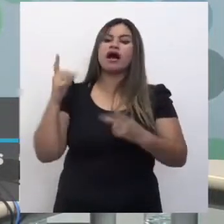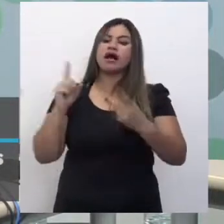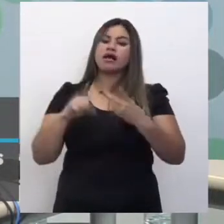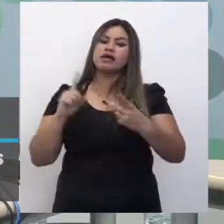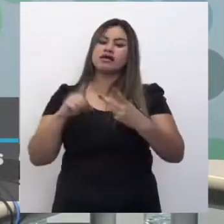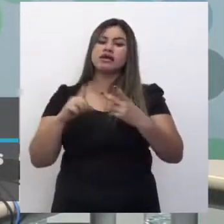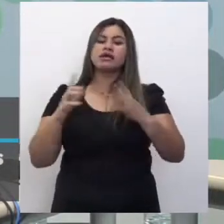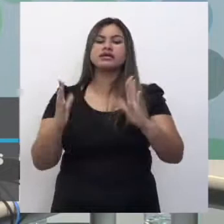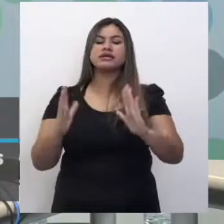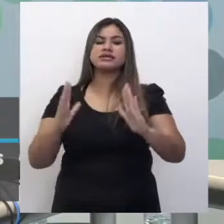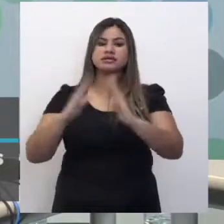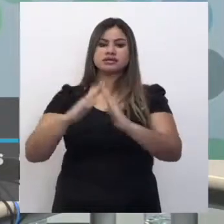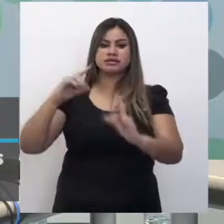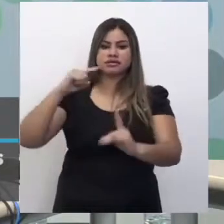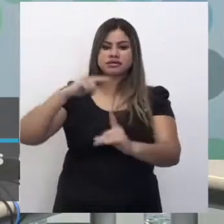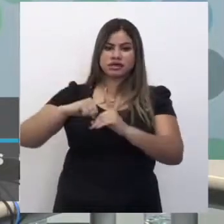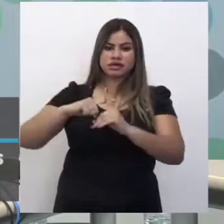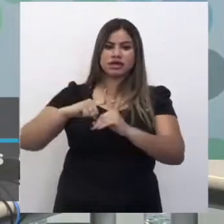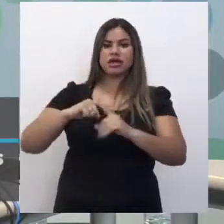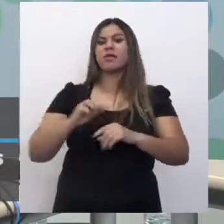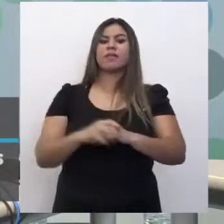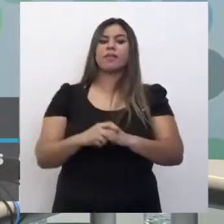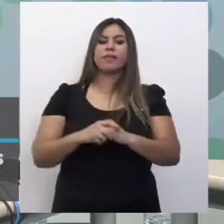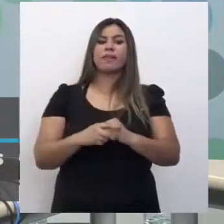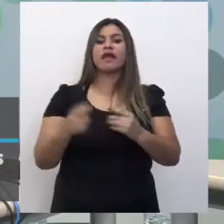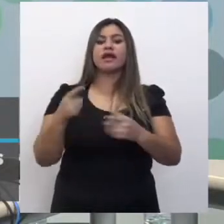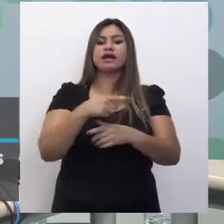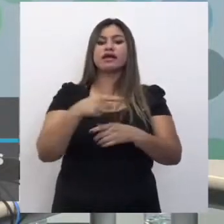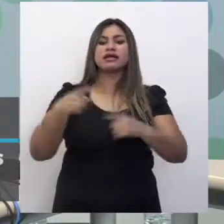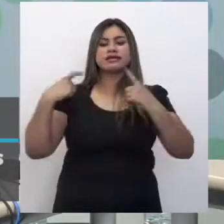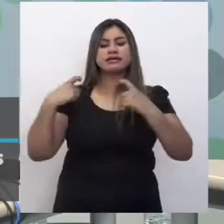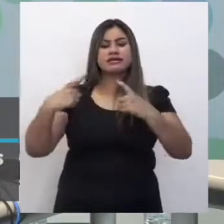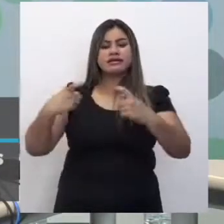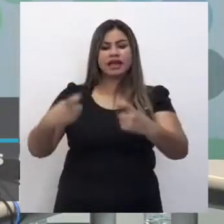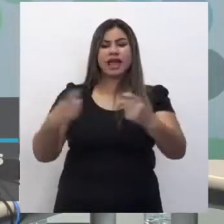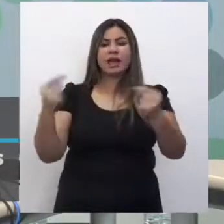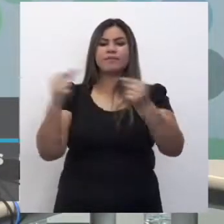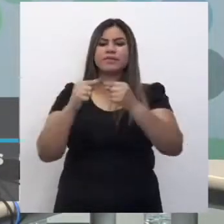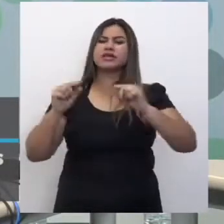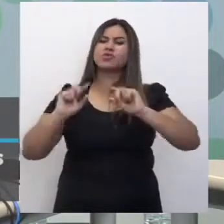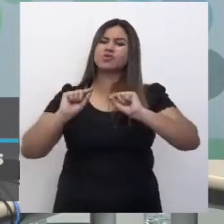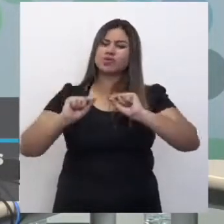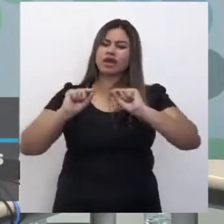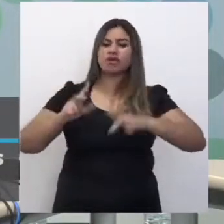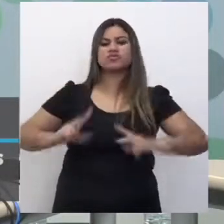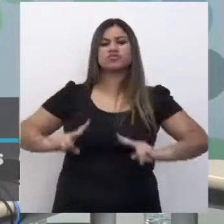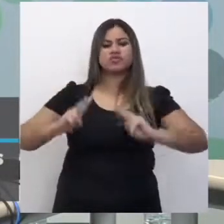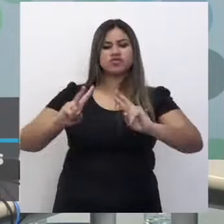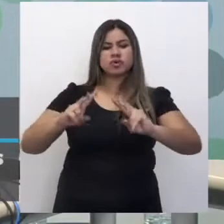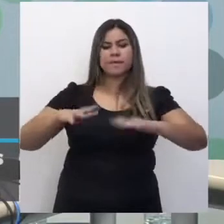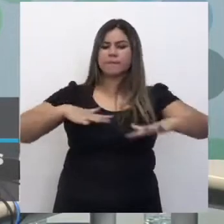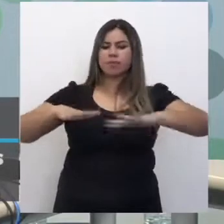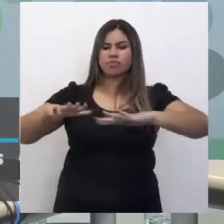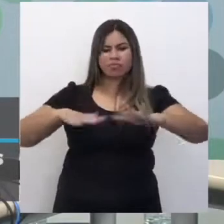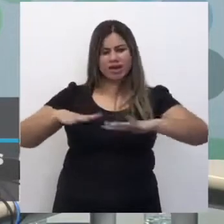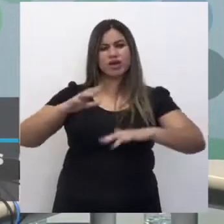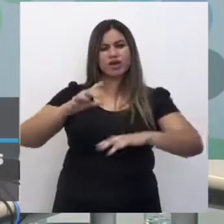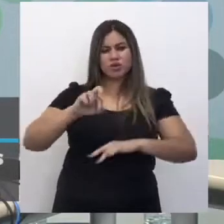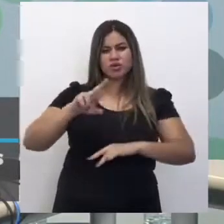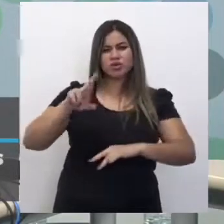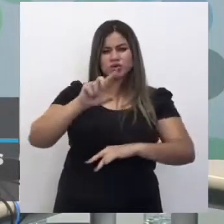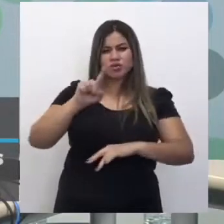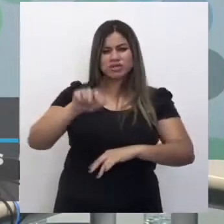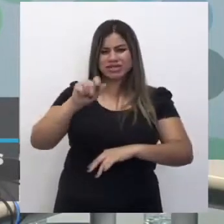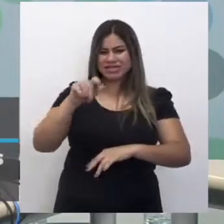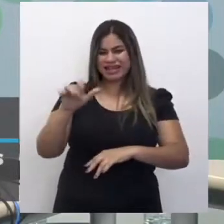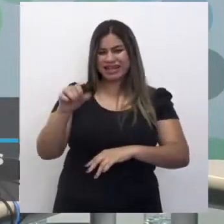Península Ibérica, essas guerras de reconquista eram uma espécie de continuidade lá do movimento das cruzadas, que a gente também já viu